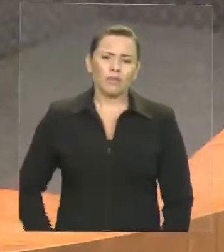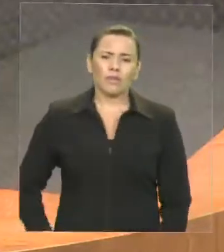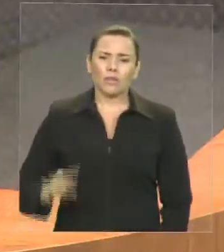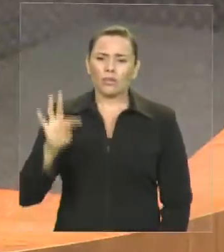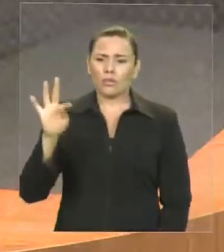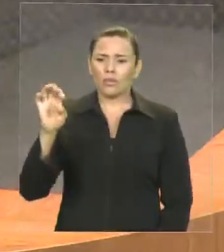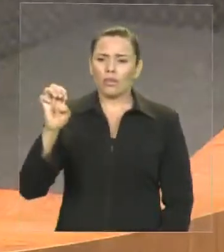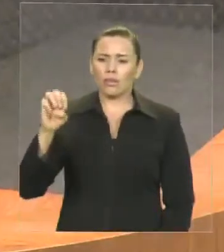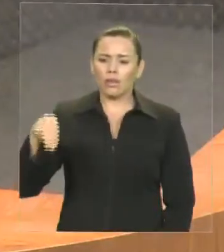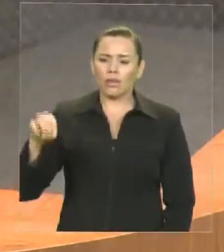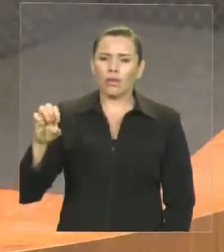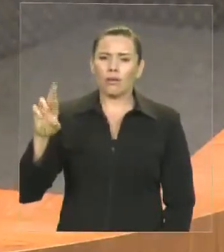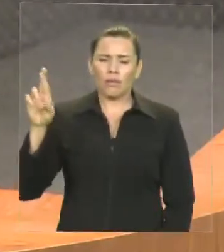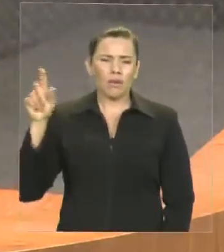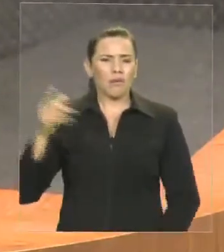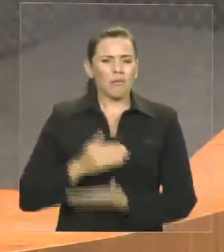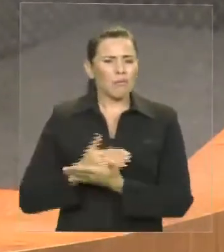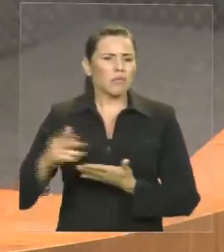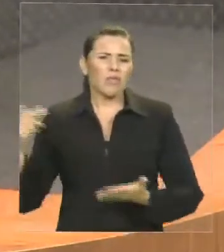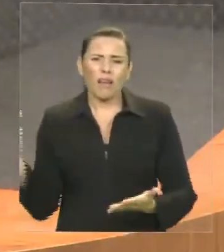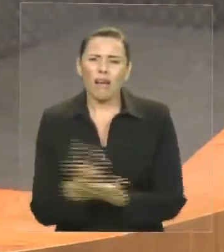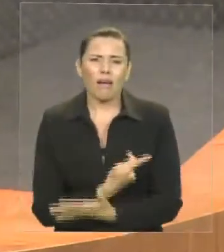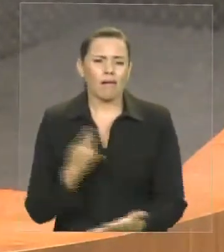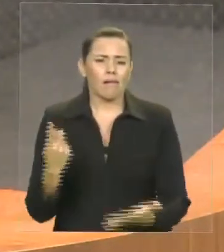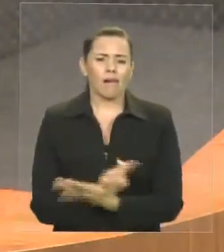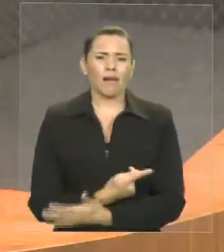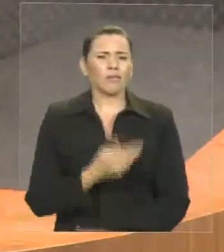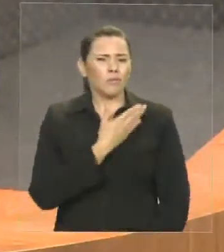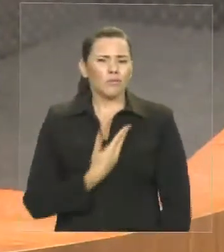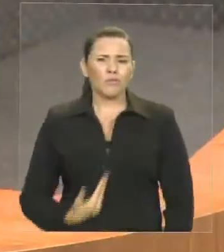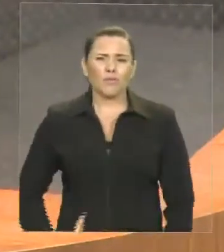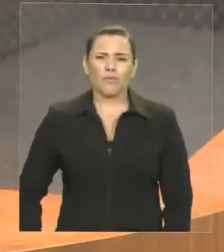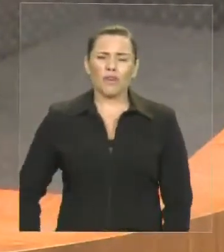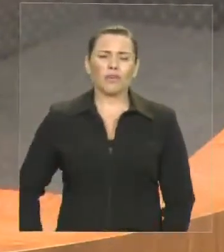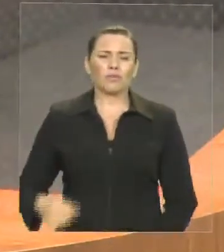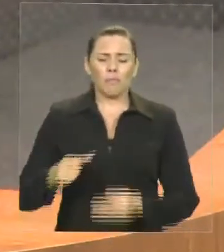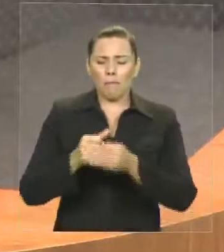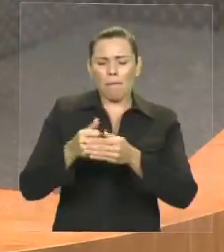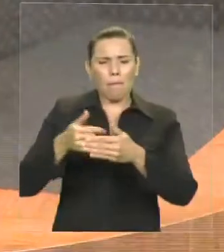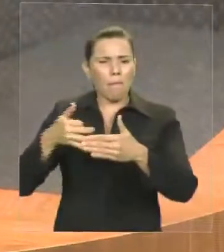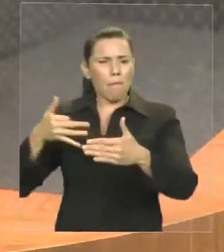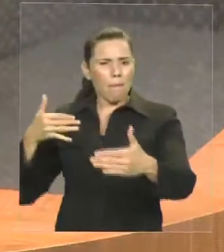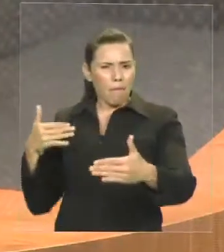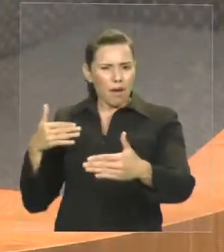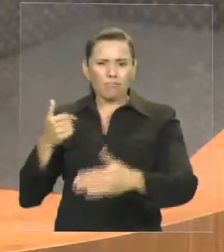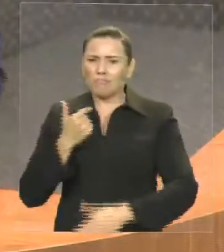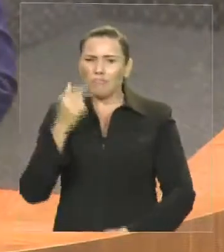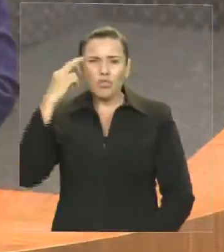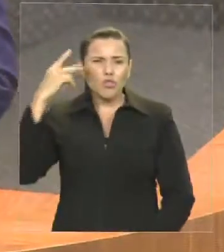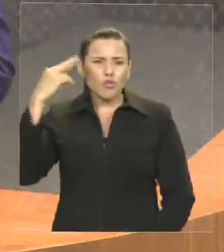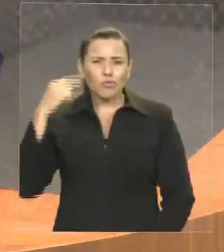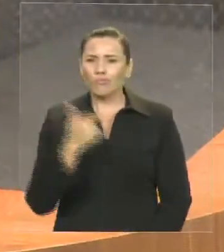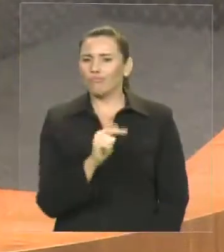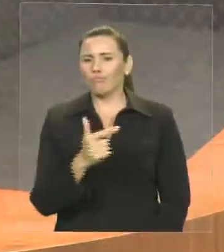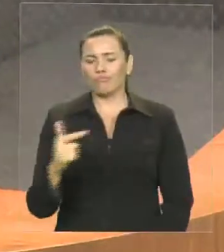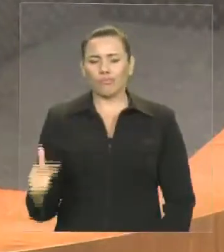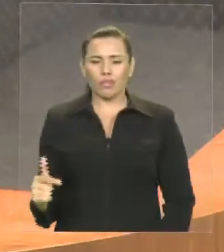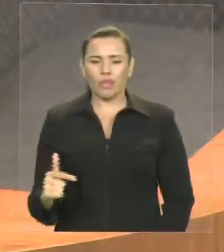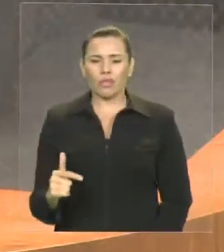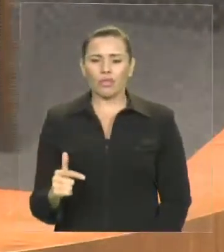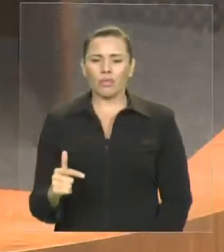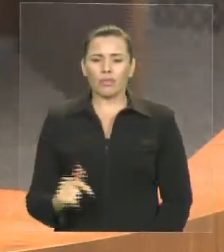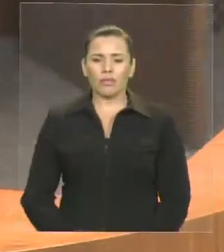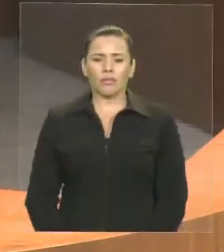e a legitimidade populares. É um governo sem passado, sem presente e sem futuro. É um governo